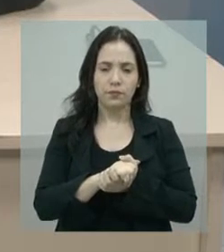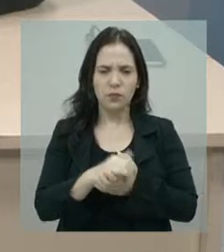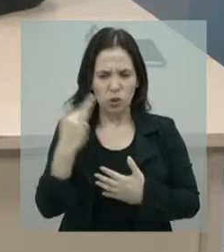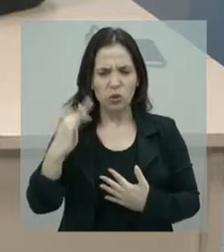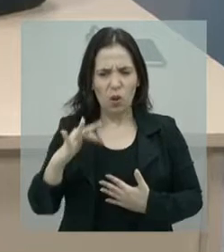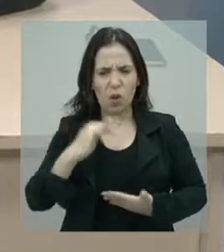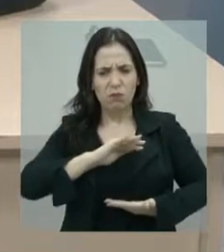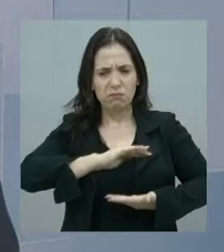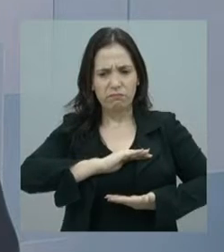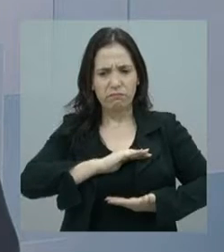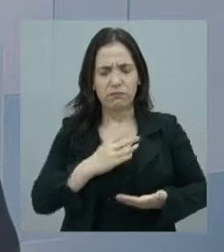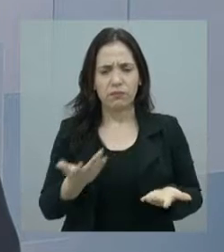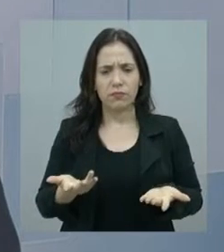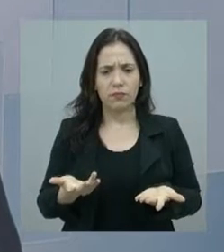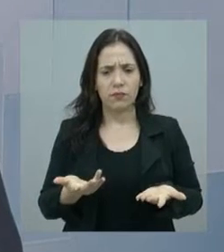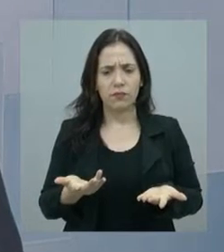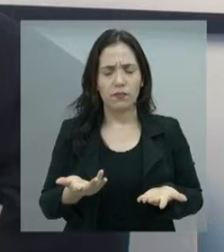deputado?